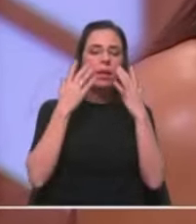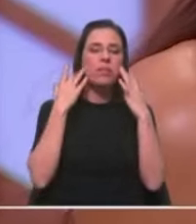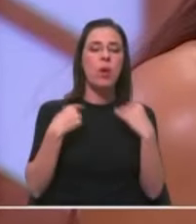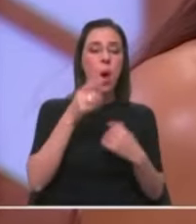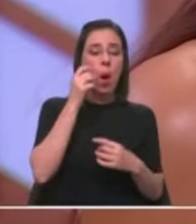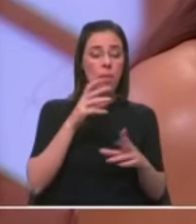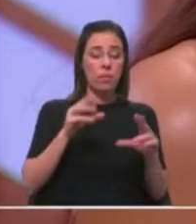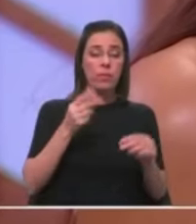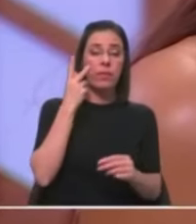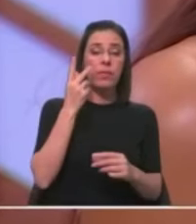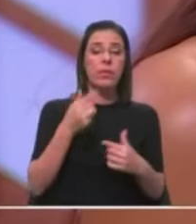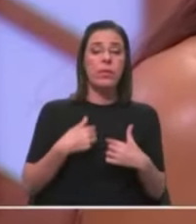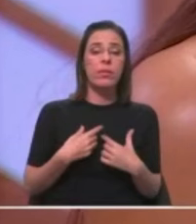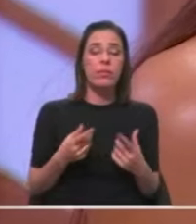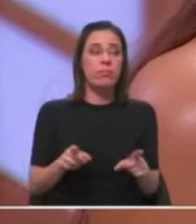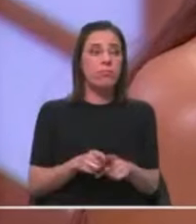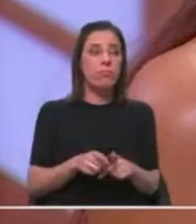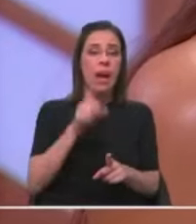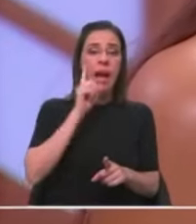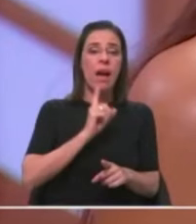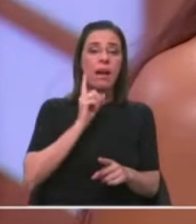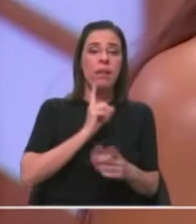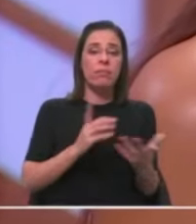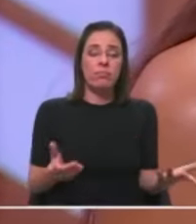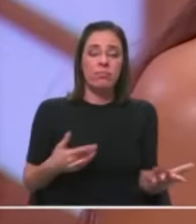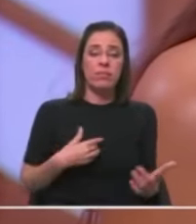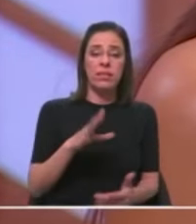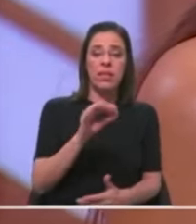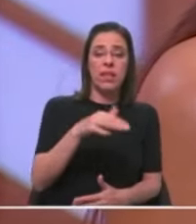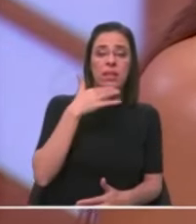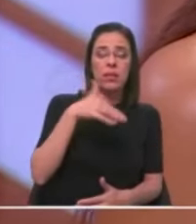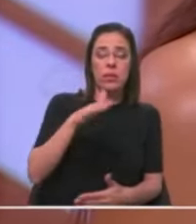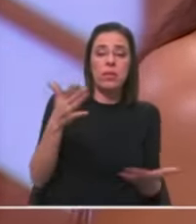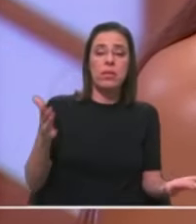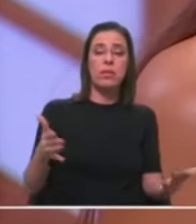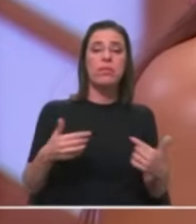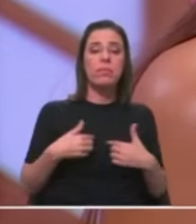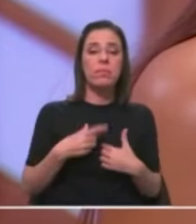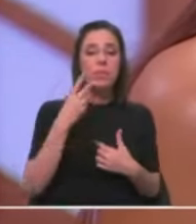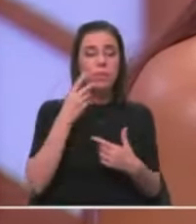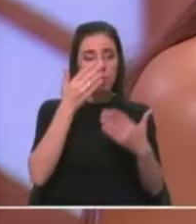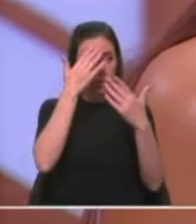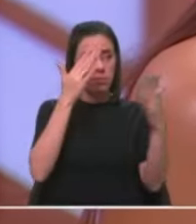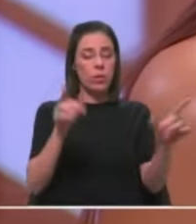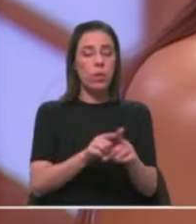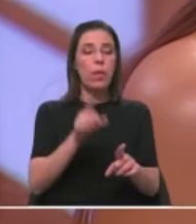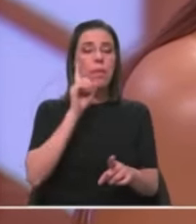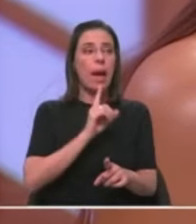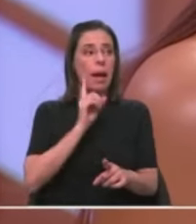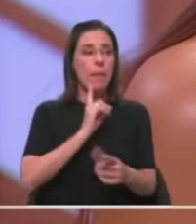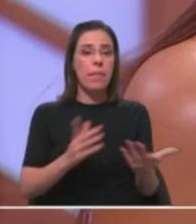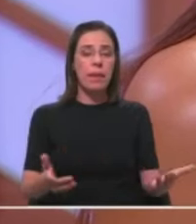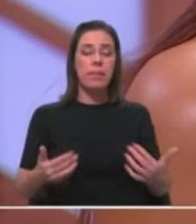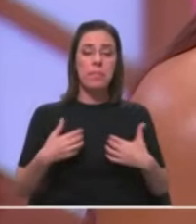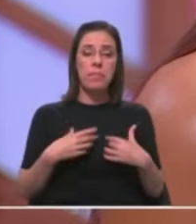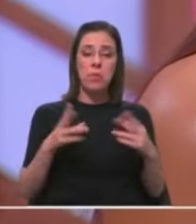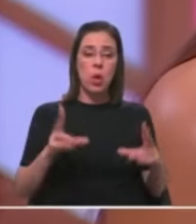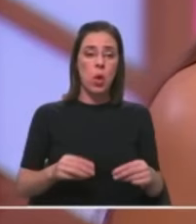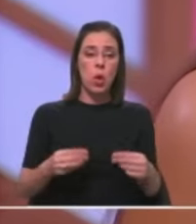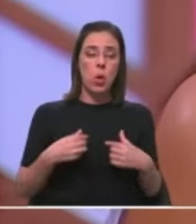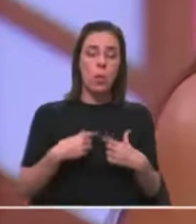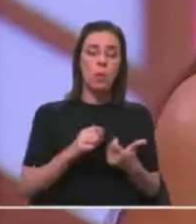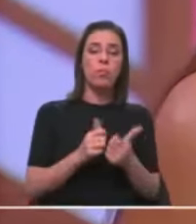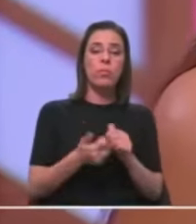e sempre vivi como rapariga, desde os 14 anos que eu vivia abertamente como rapariga. Então, para mim, nunca foi tanto